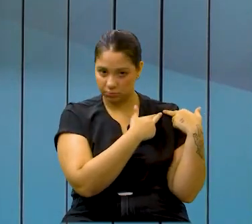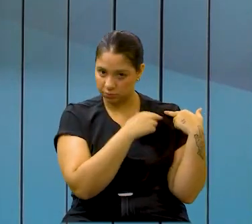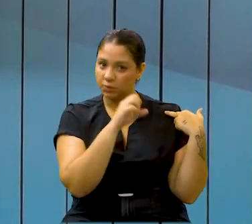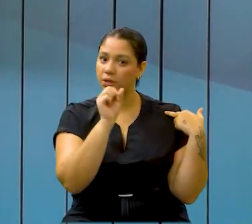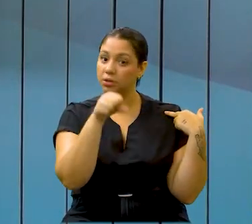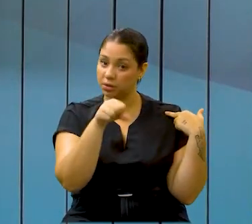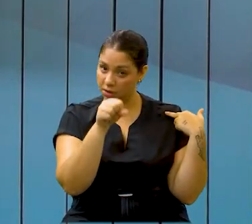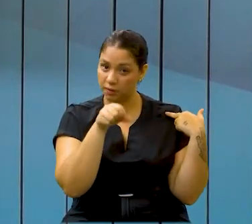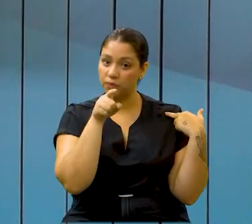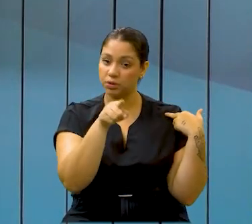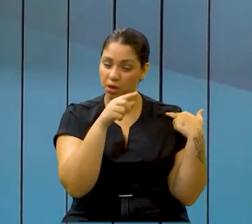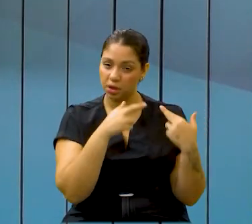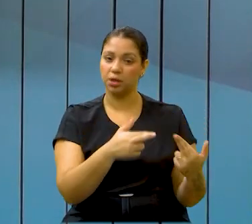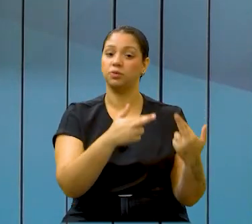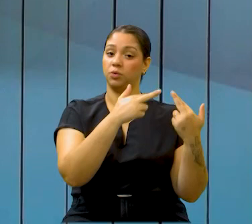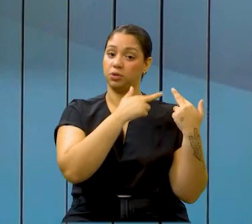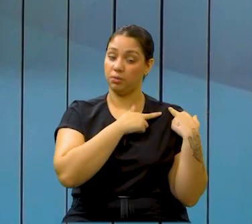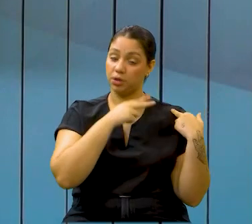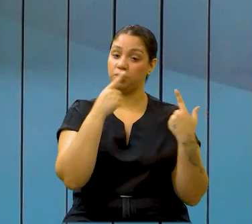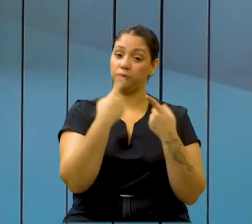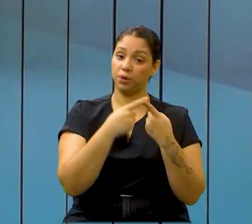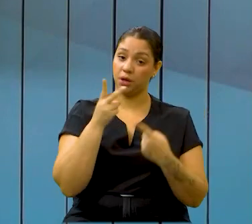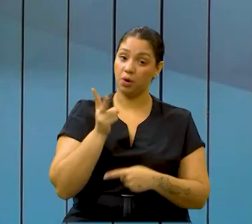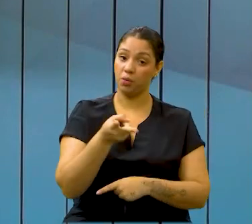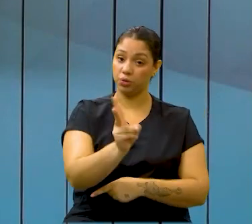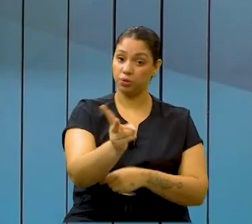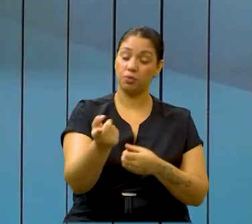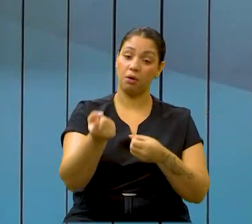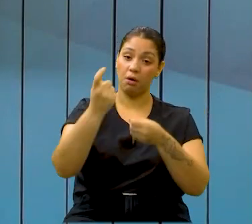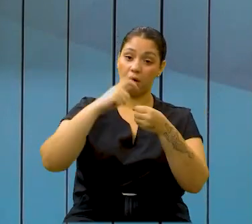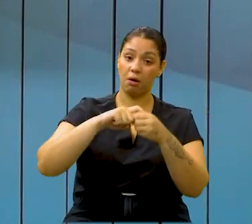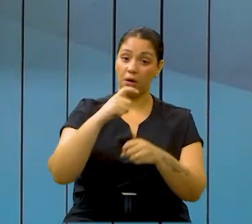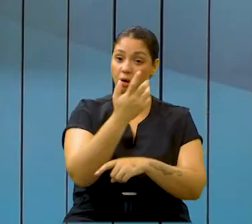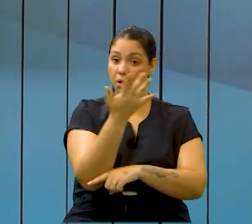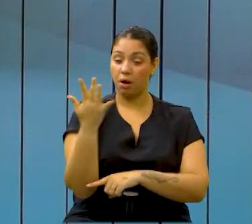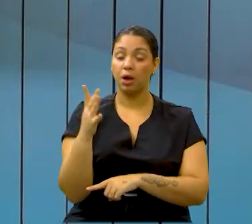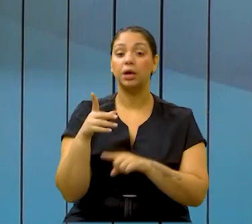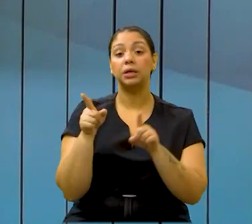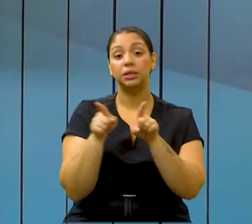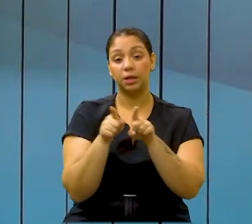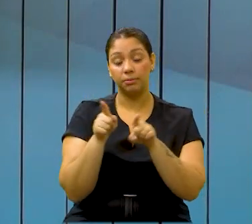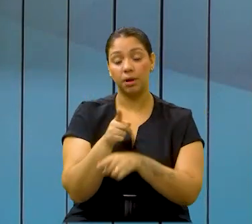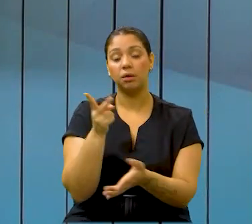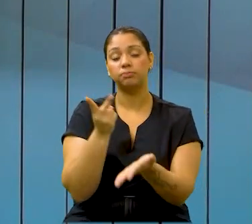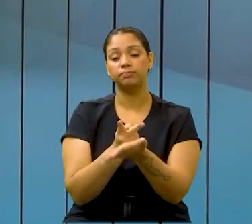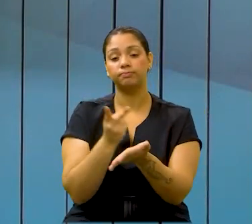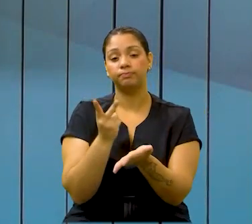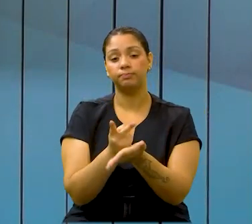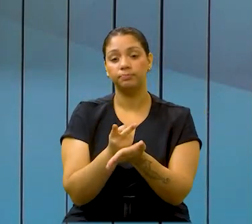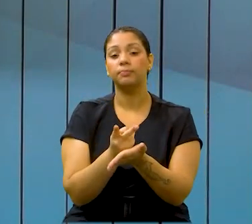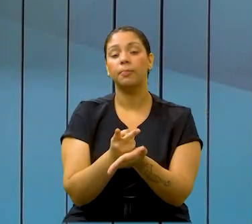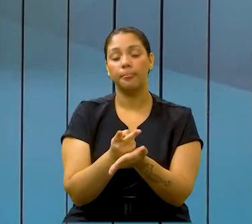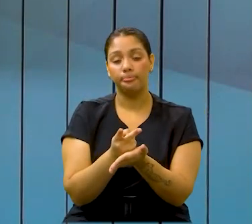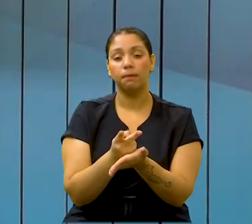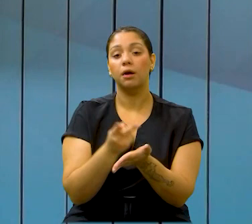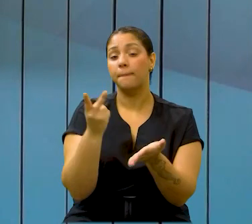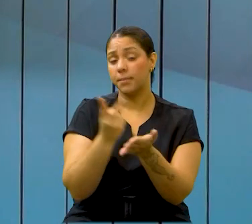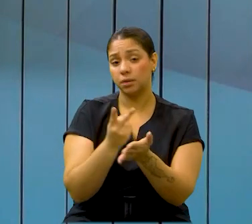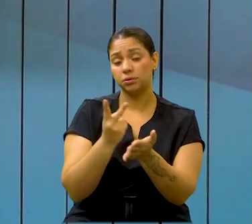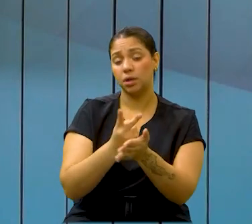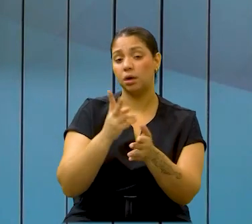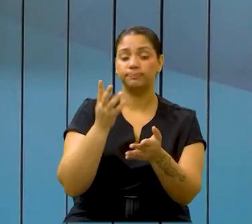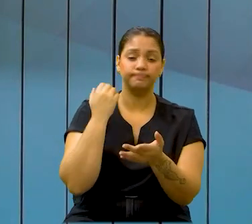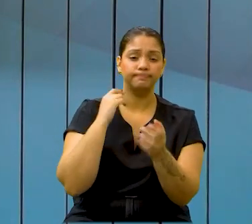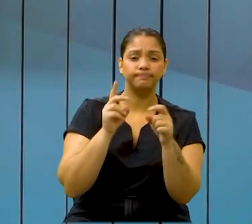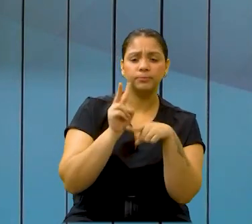responsável. Não, você é responsável, né, pela continuidade da recuperação e assim a gente mantém, né,